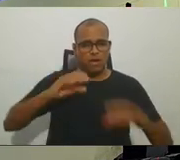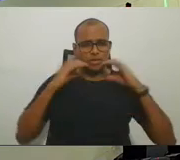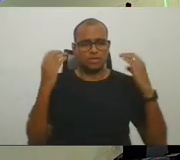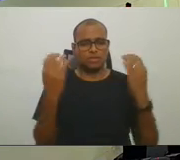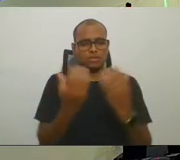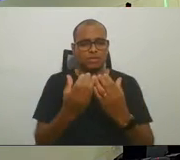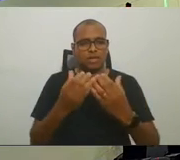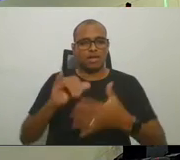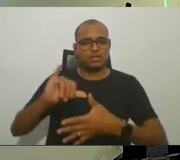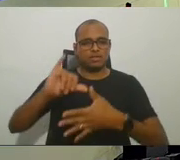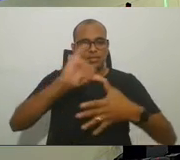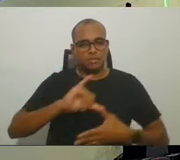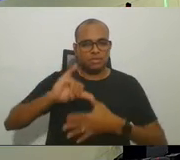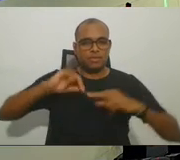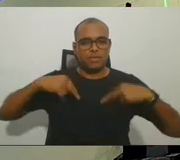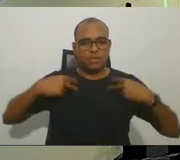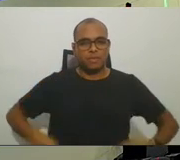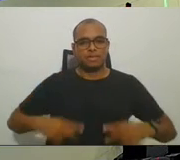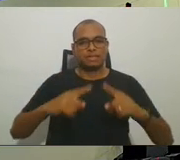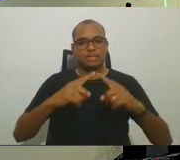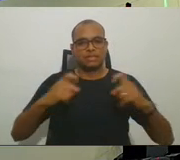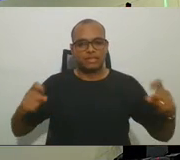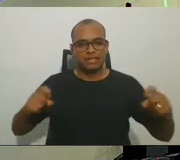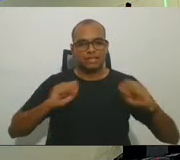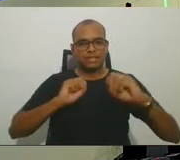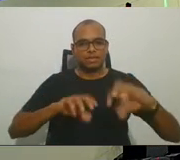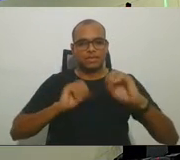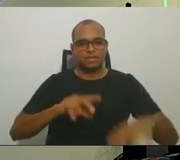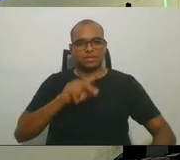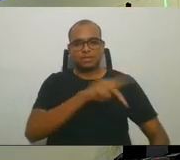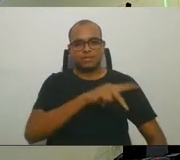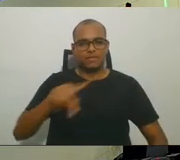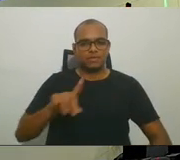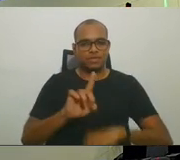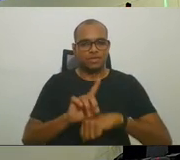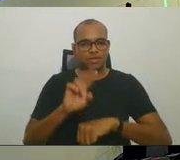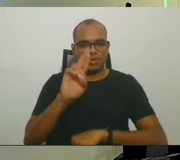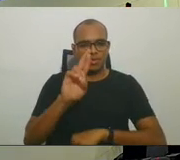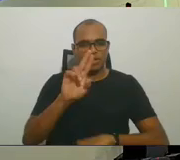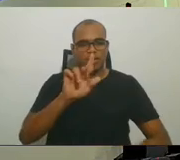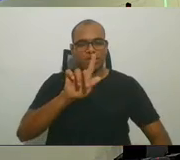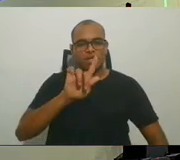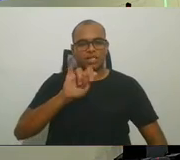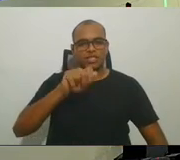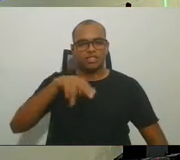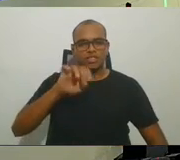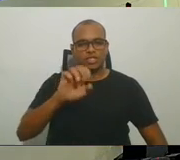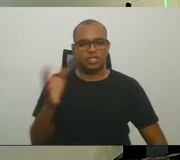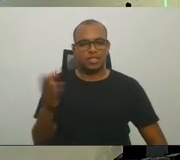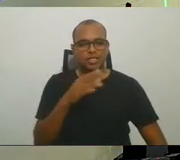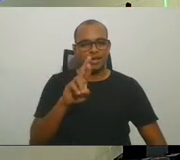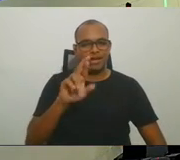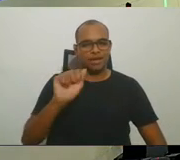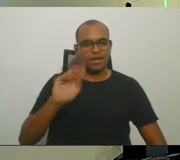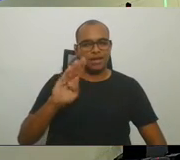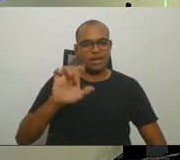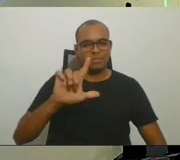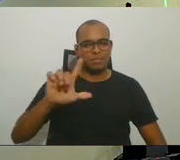de Humanidades, Ciências e Educação, professora doutora Giane Rabelo.